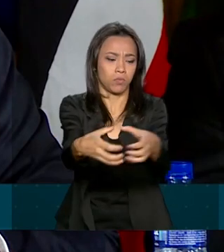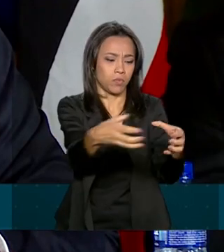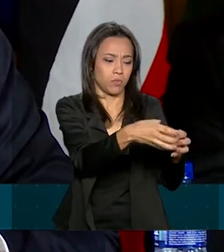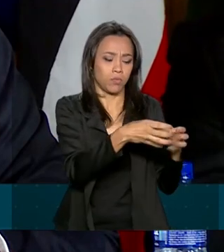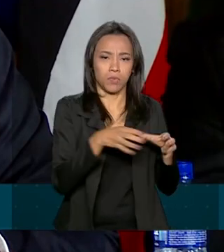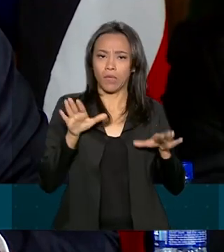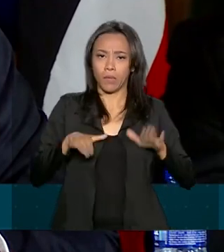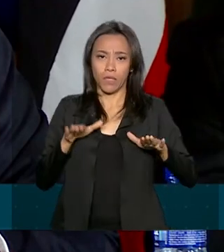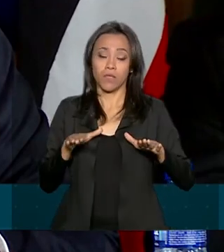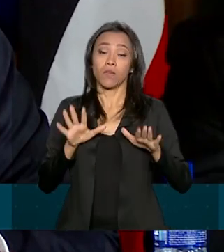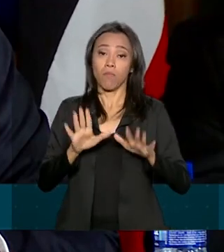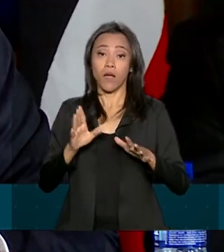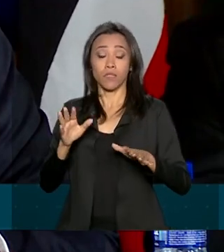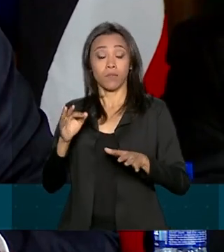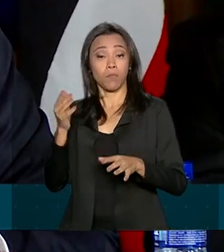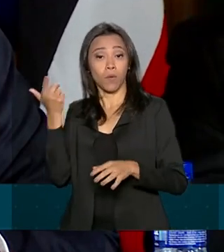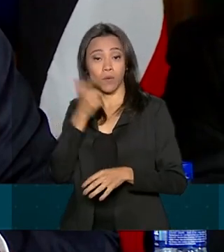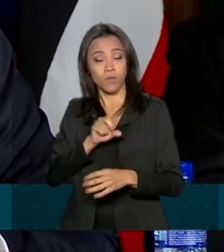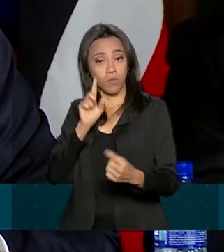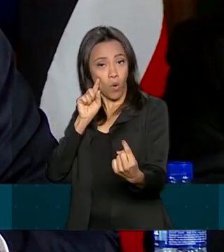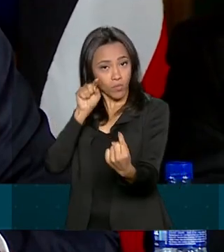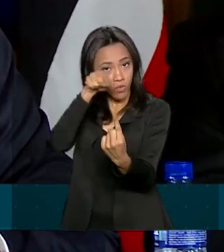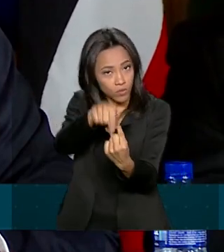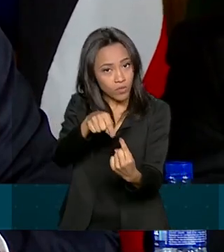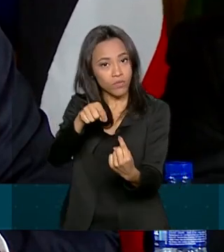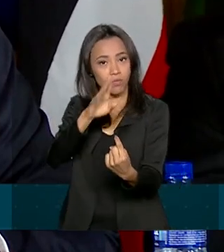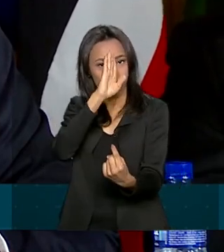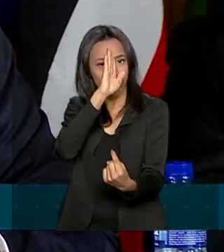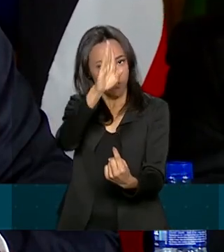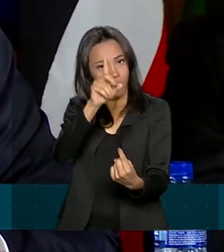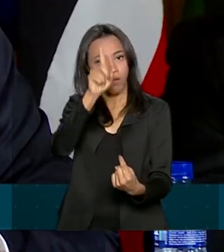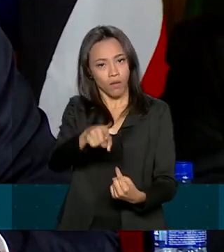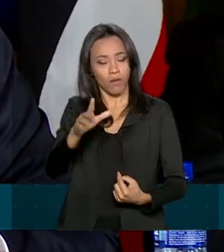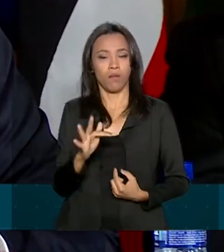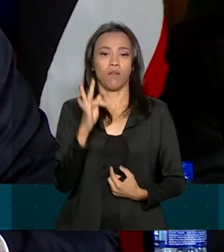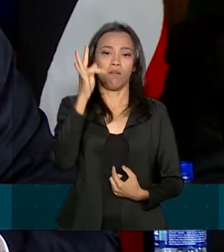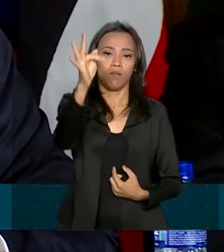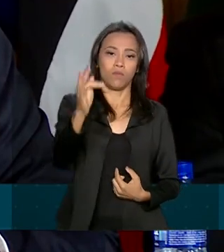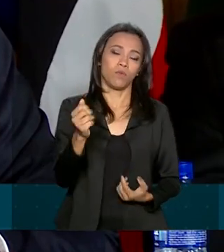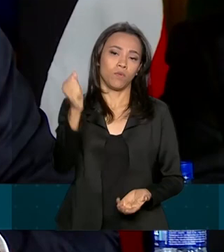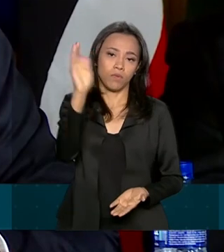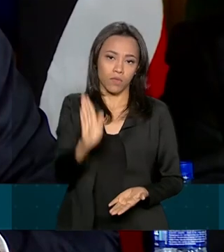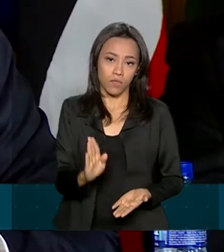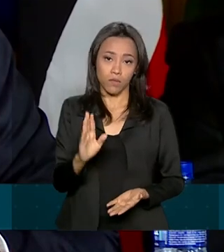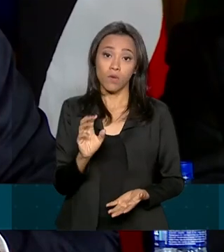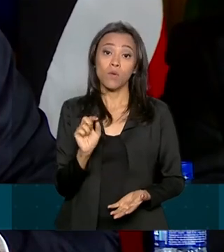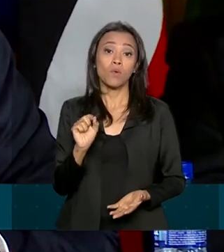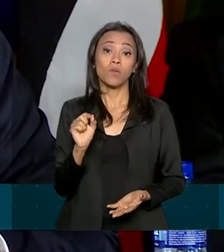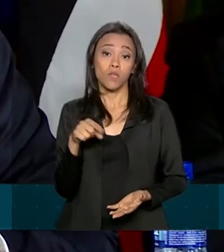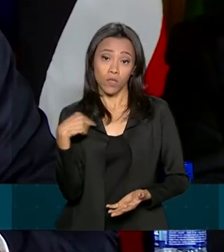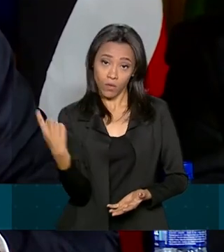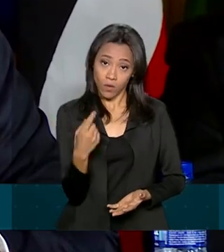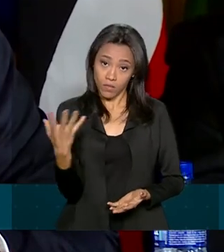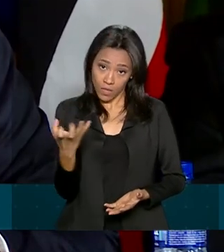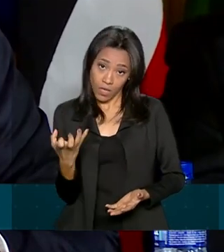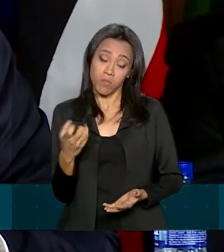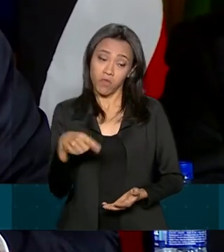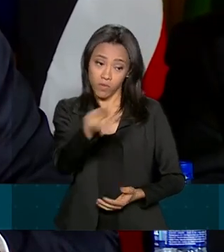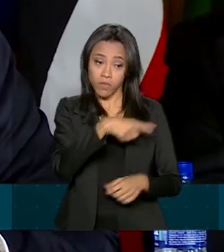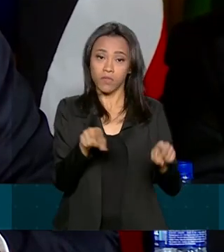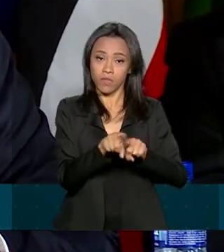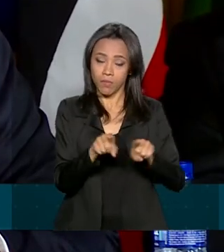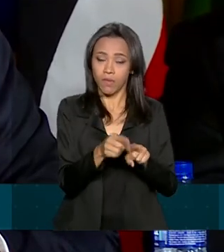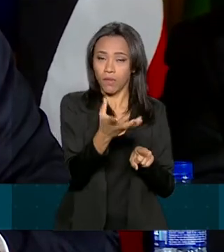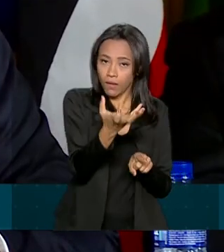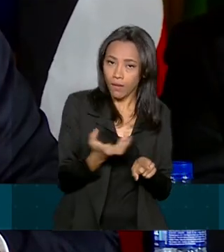para atingirmos o objetivo maior, que é o futuro do nosso Brasil. O que nós queremos, e vocês também querem aqui presentes, com toda a